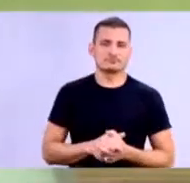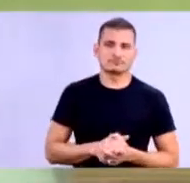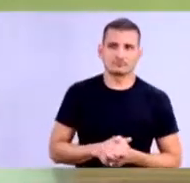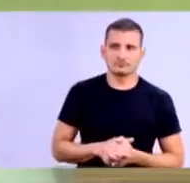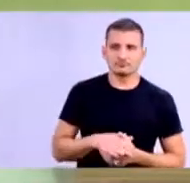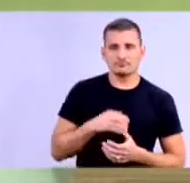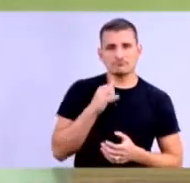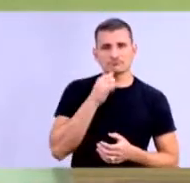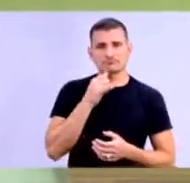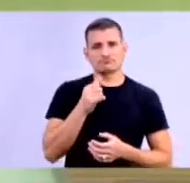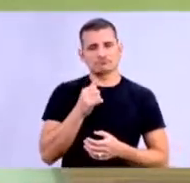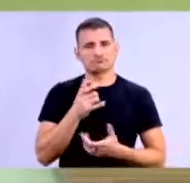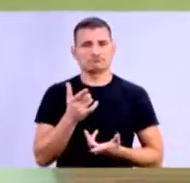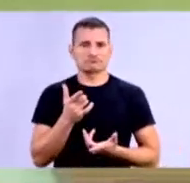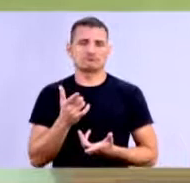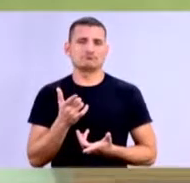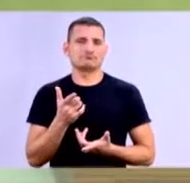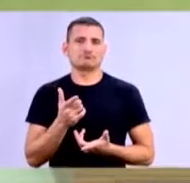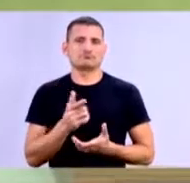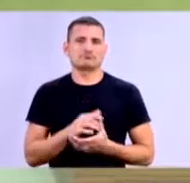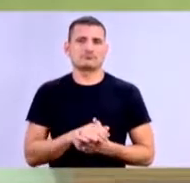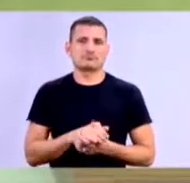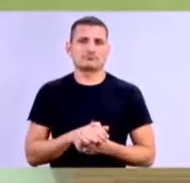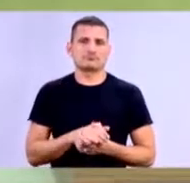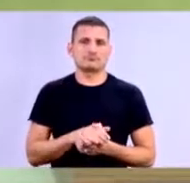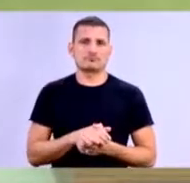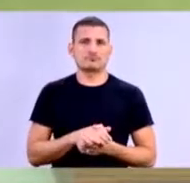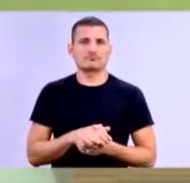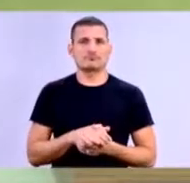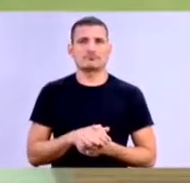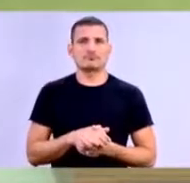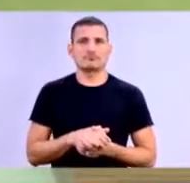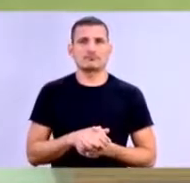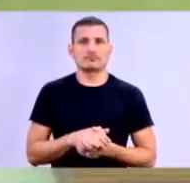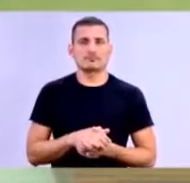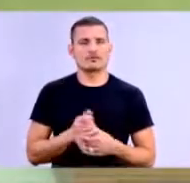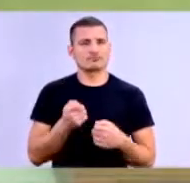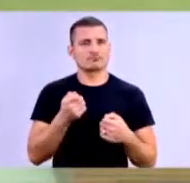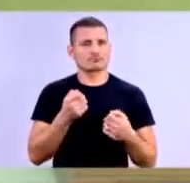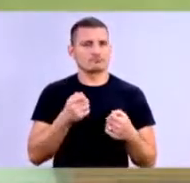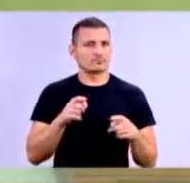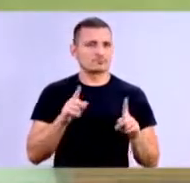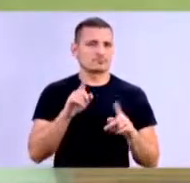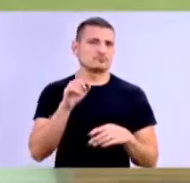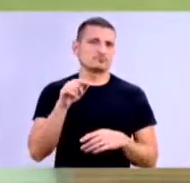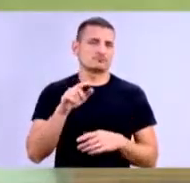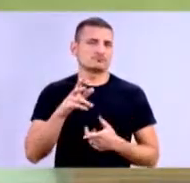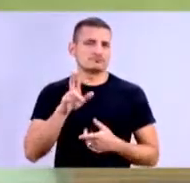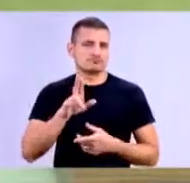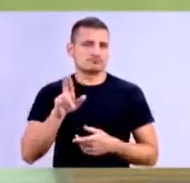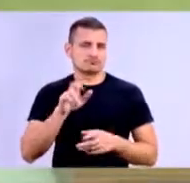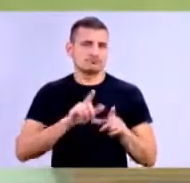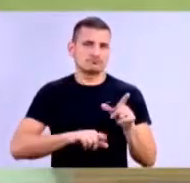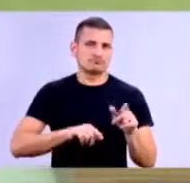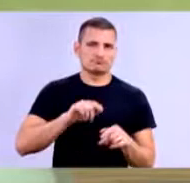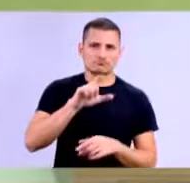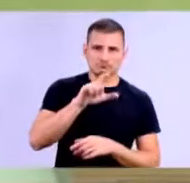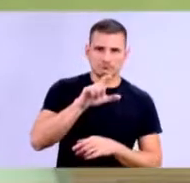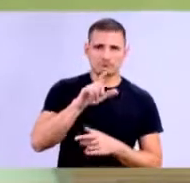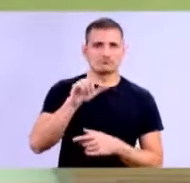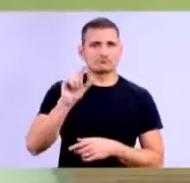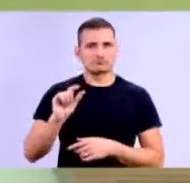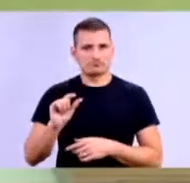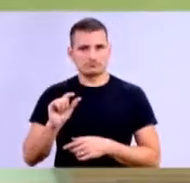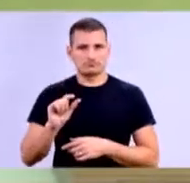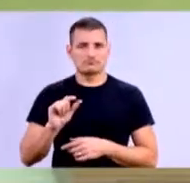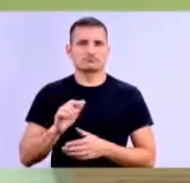recurso. Agora, se não for isso, é necessário que você faça aquela utilização, né, entre maiúsculo e minúsculo. Inclusive, professora,